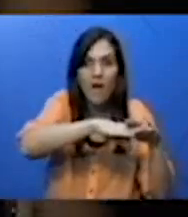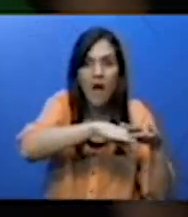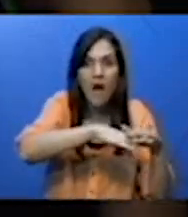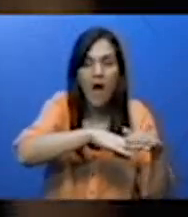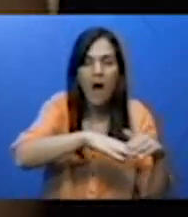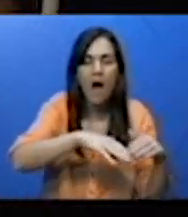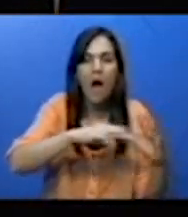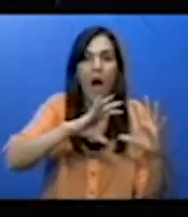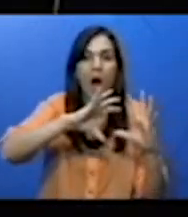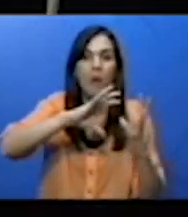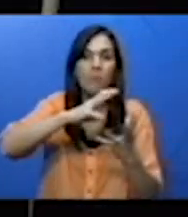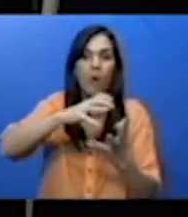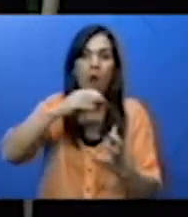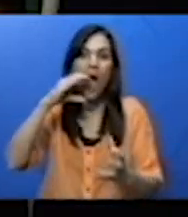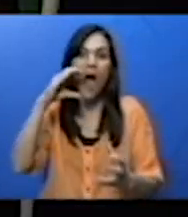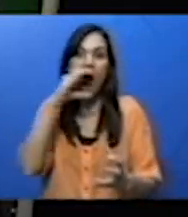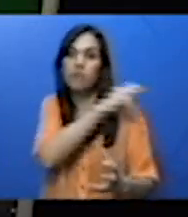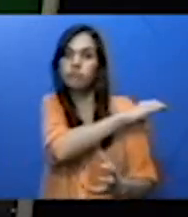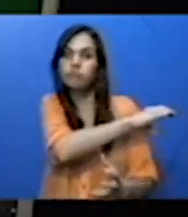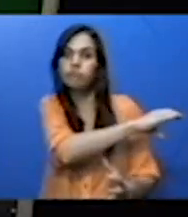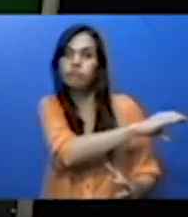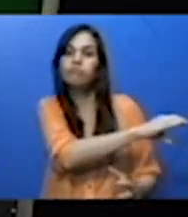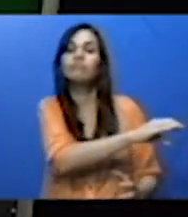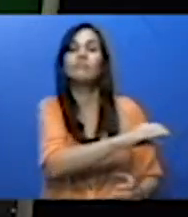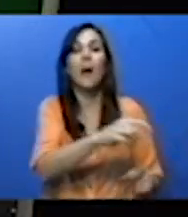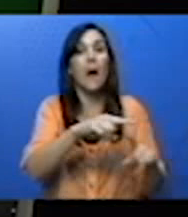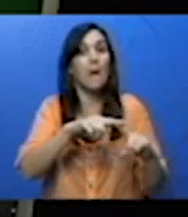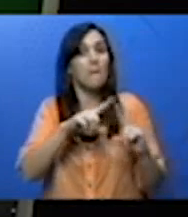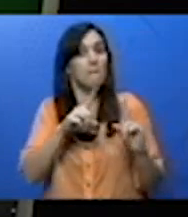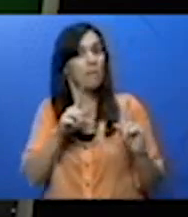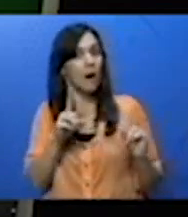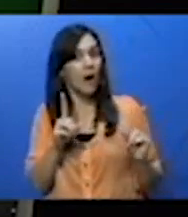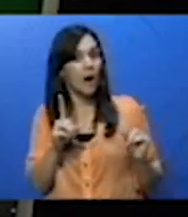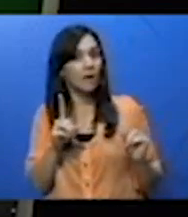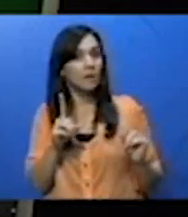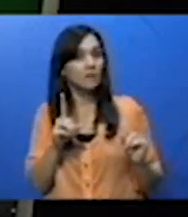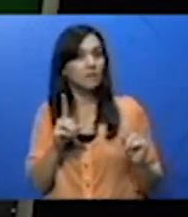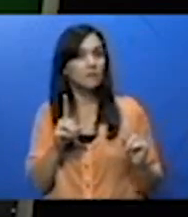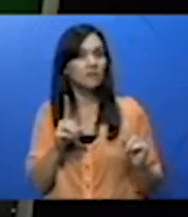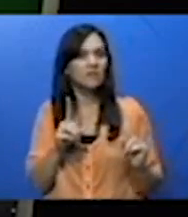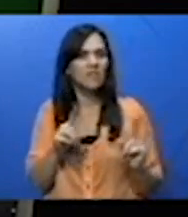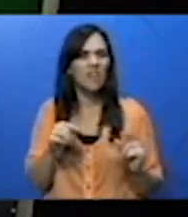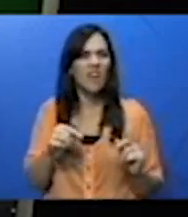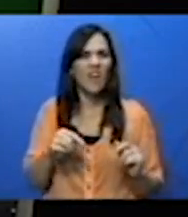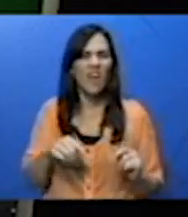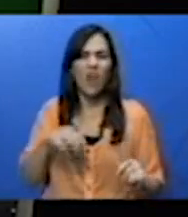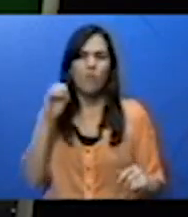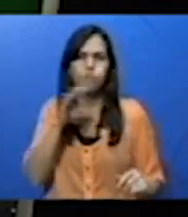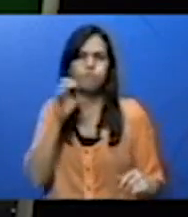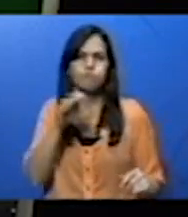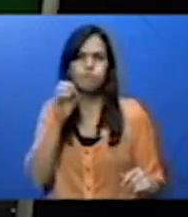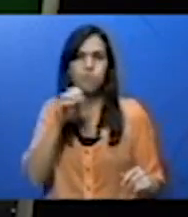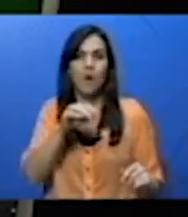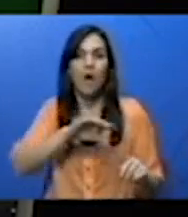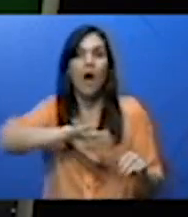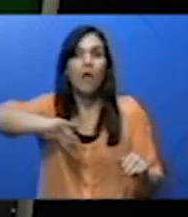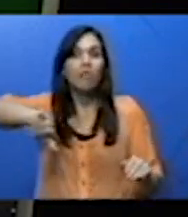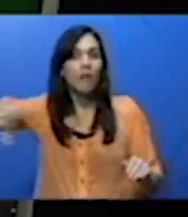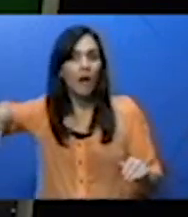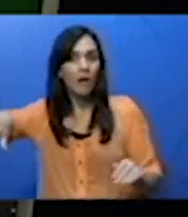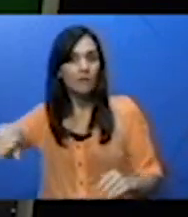bola voa num gás. Só que é saliente. ela dispara para